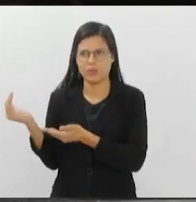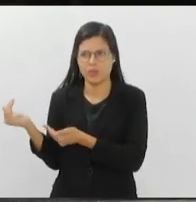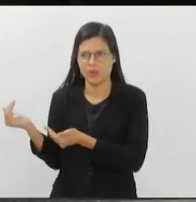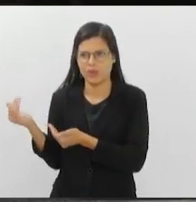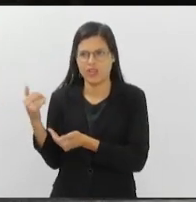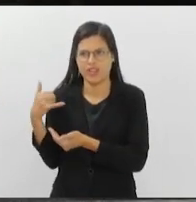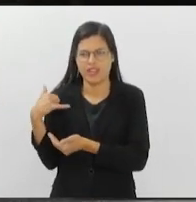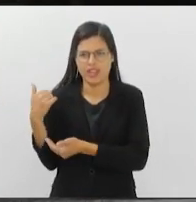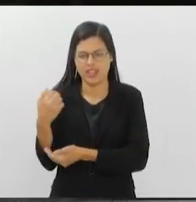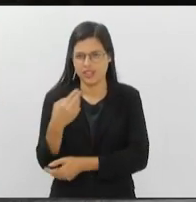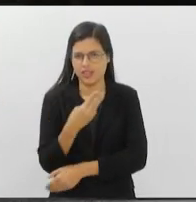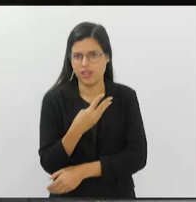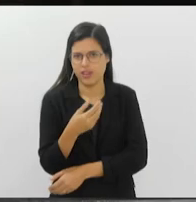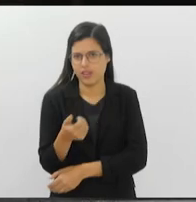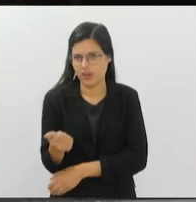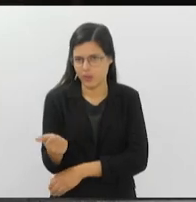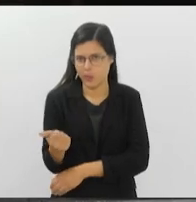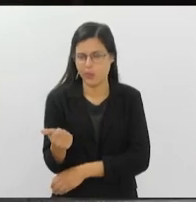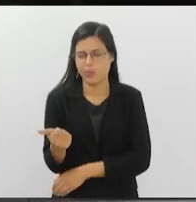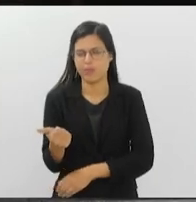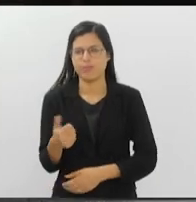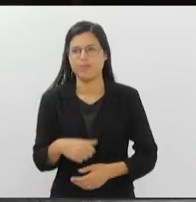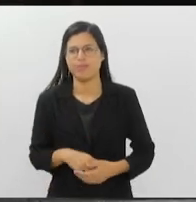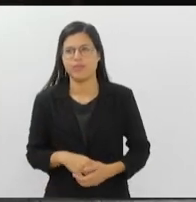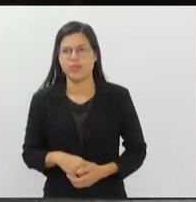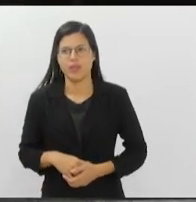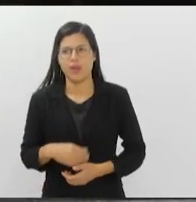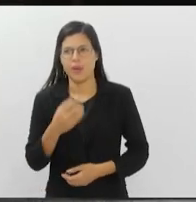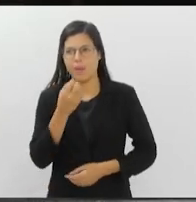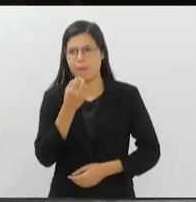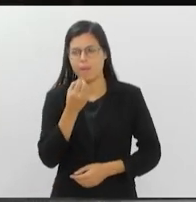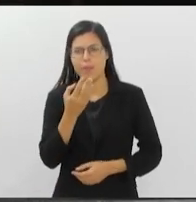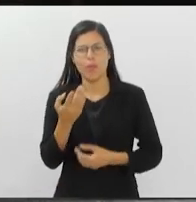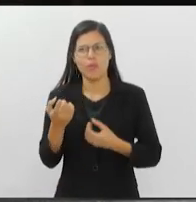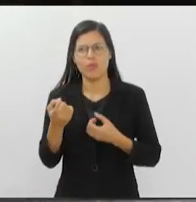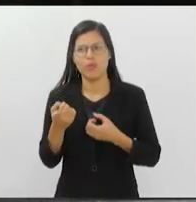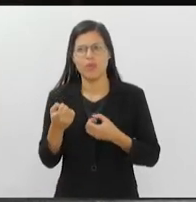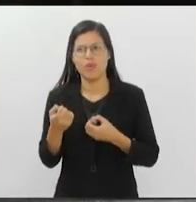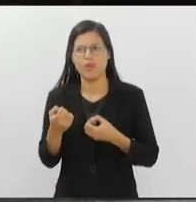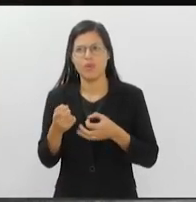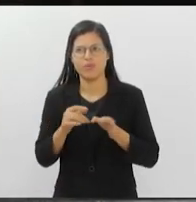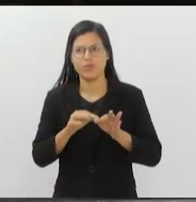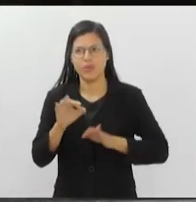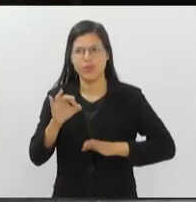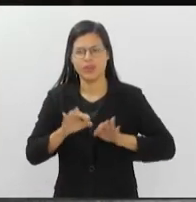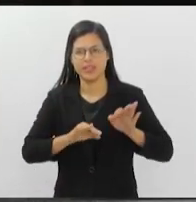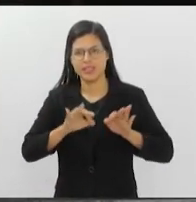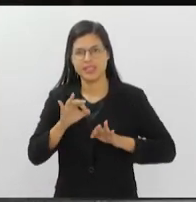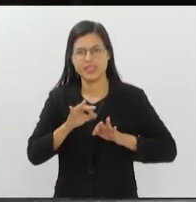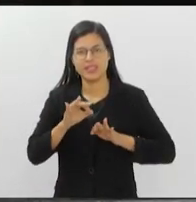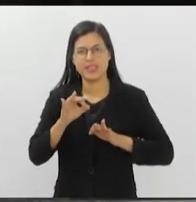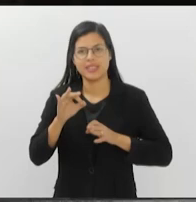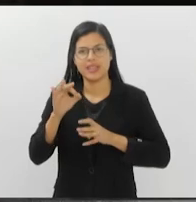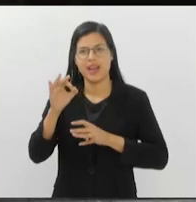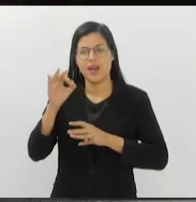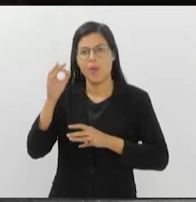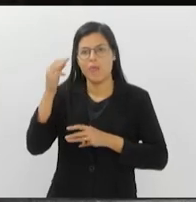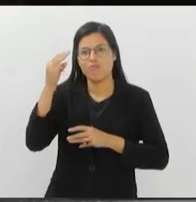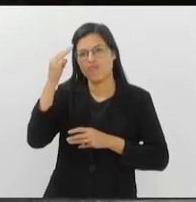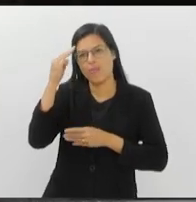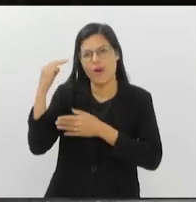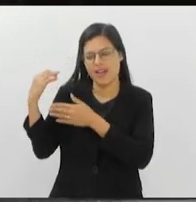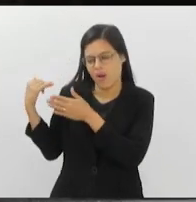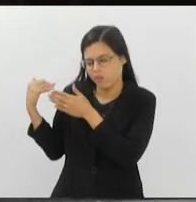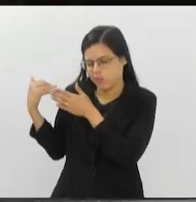31 anos. Foi muito bom montar o memorial para esse prêmio, porque eu consegui relembrar de toda a